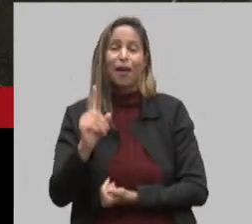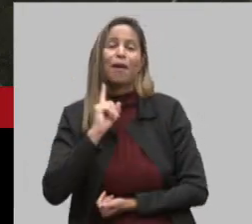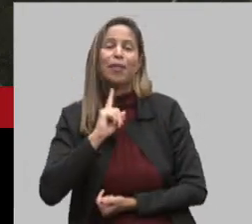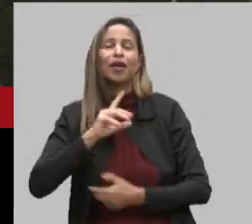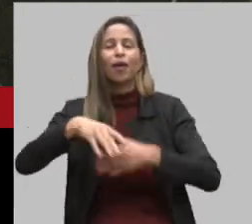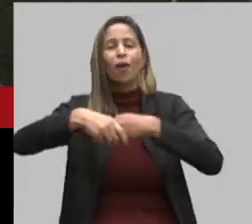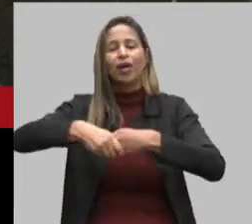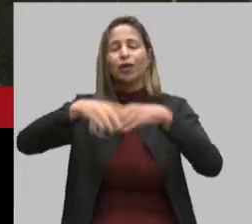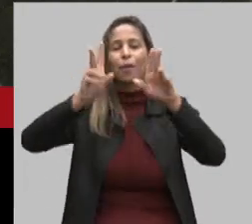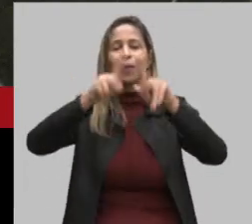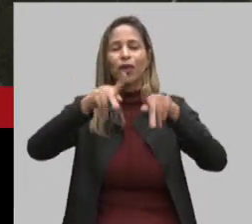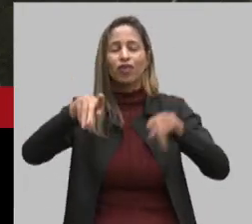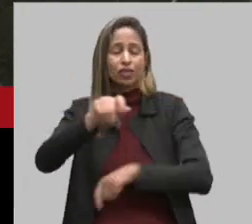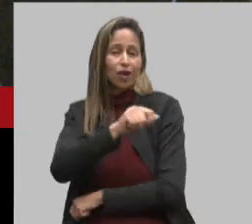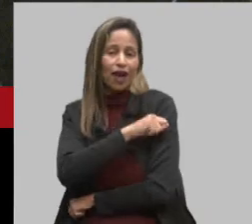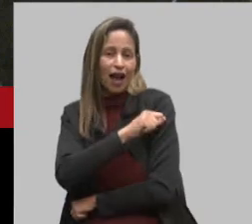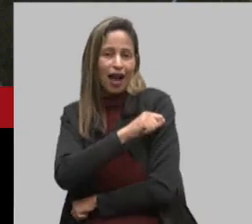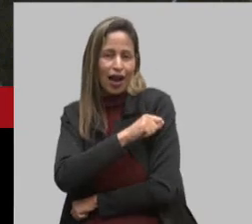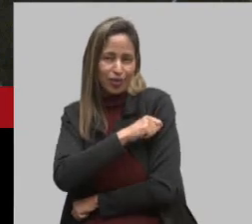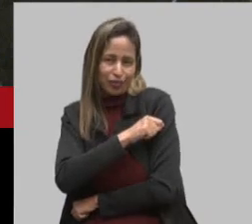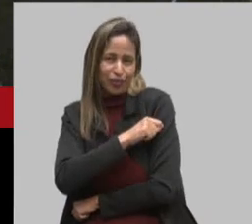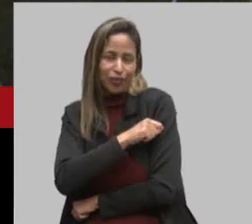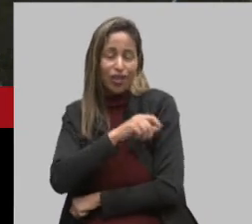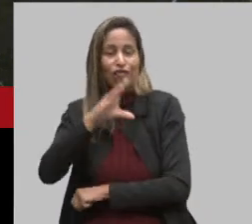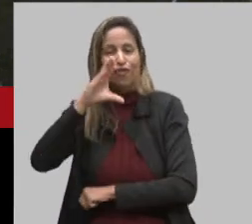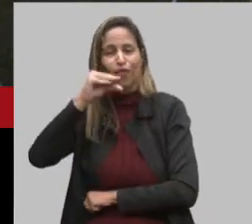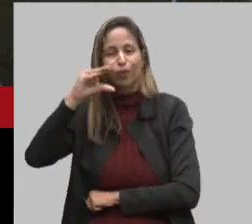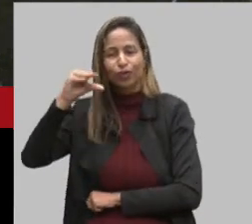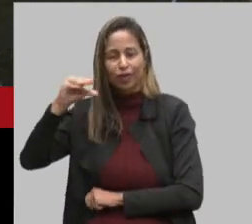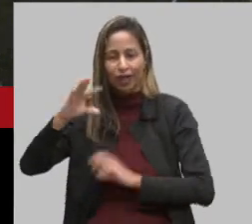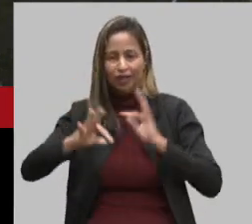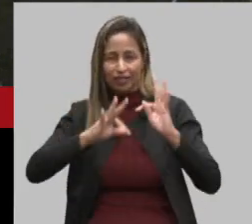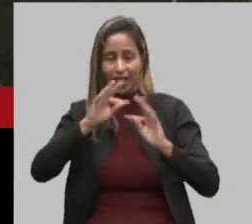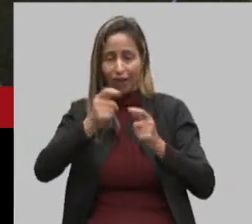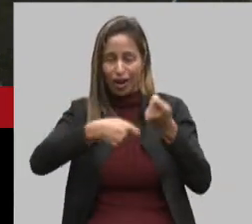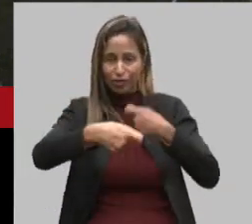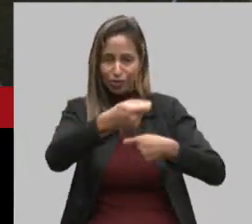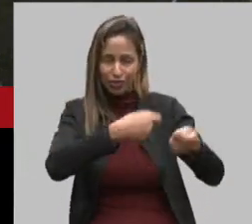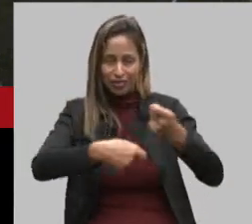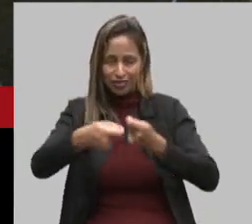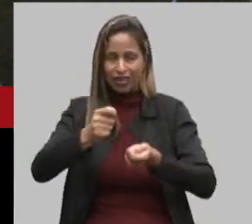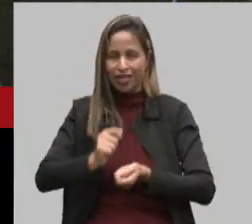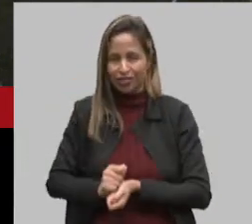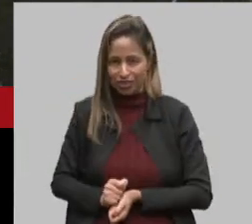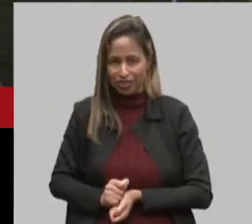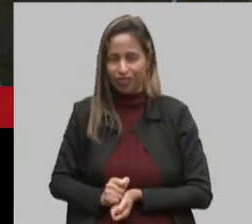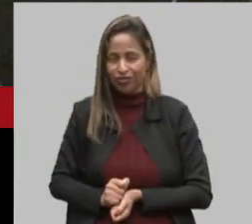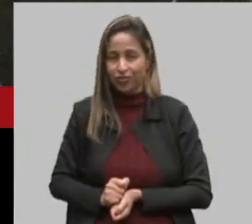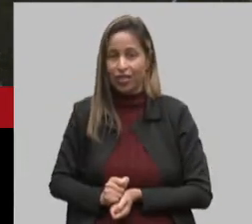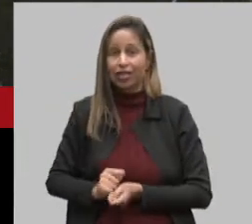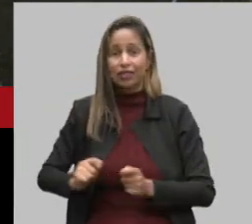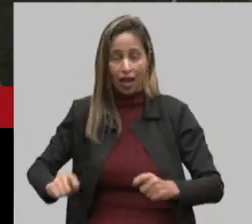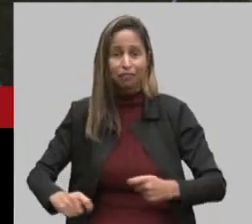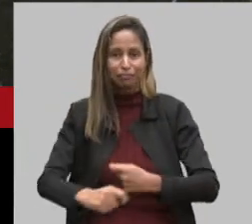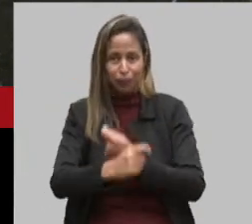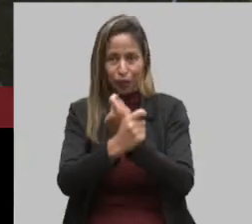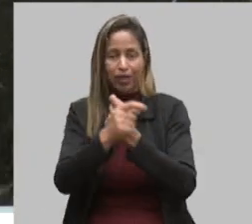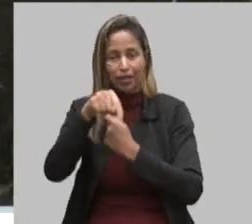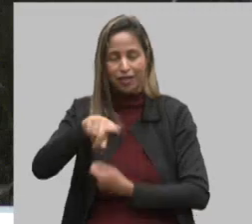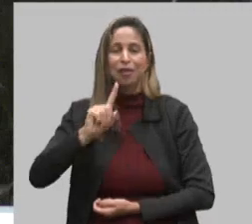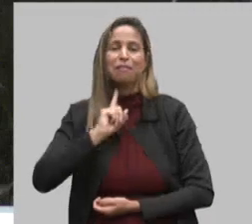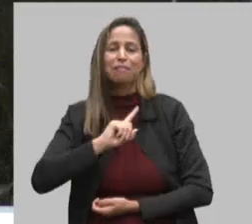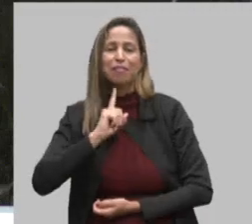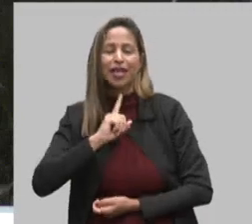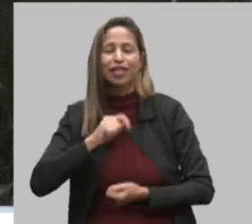professores alunos extensionistas e funcionários técnicos administrativos da pontifícia Universidade Católica de Minas Gerais